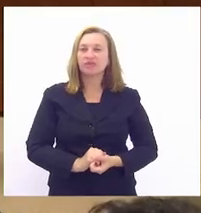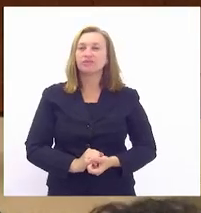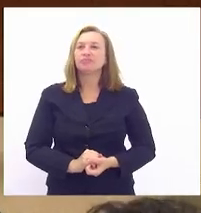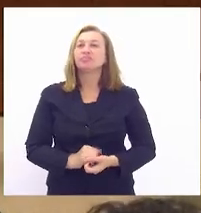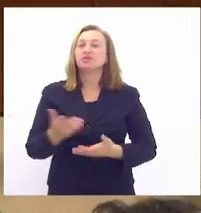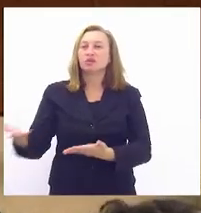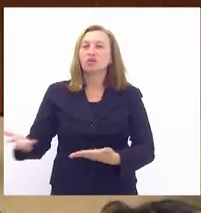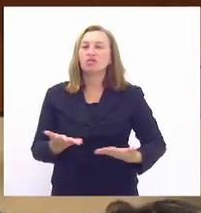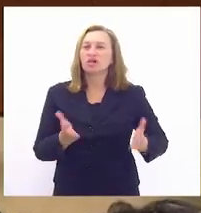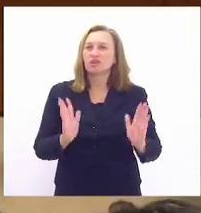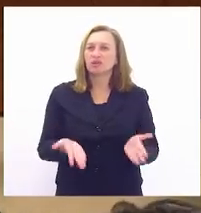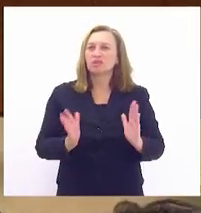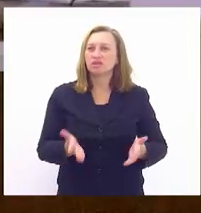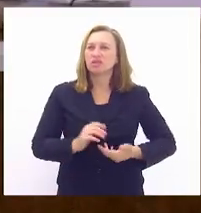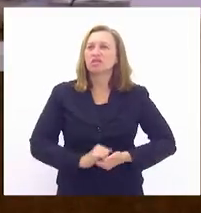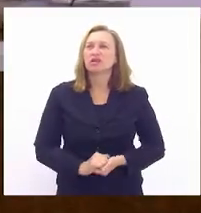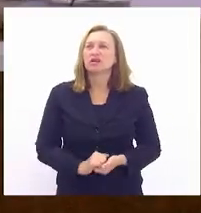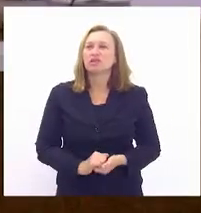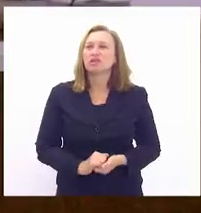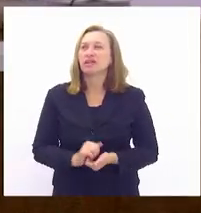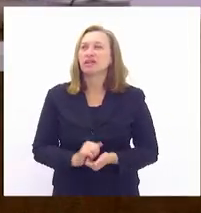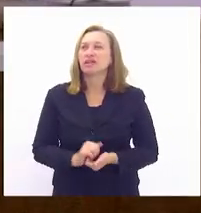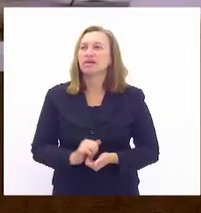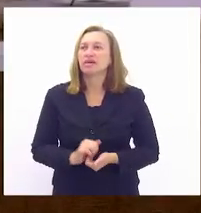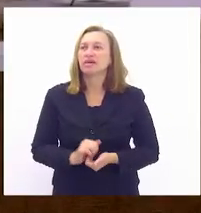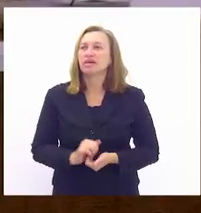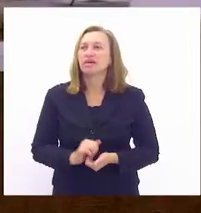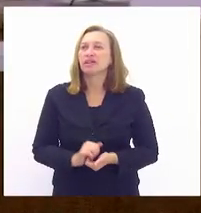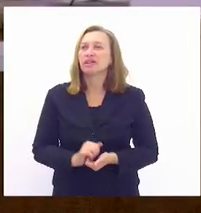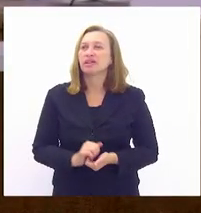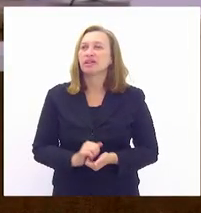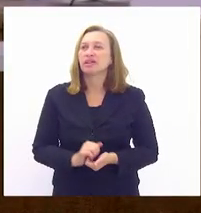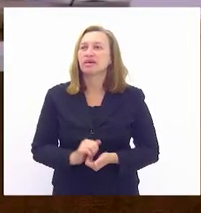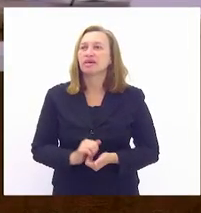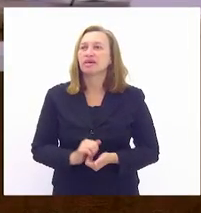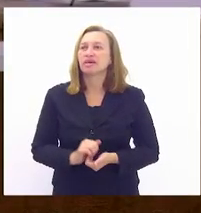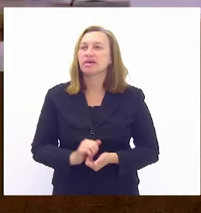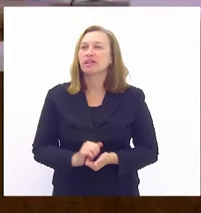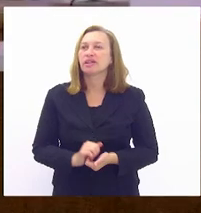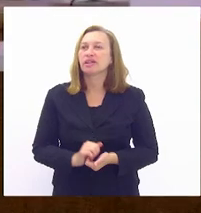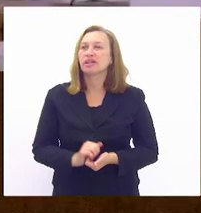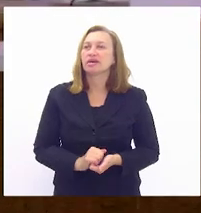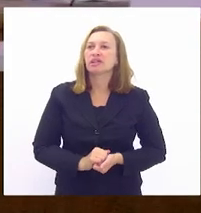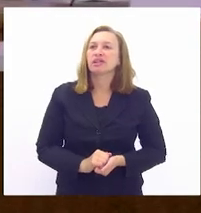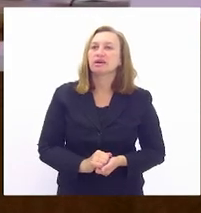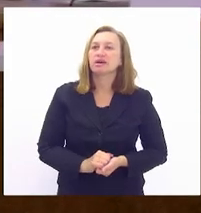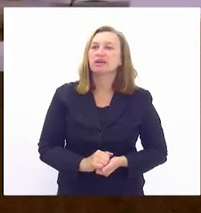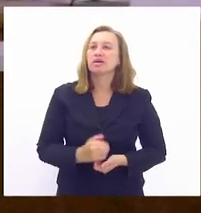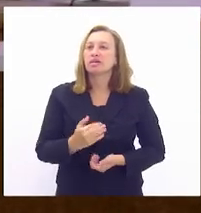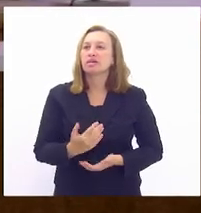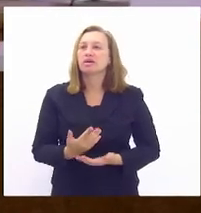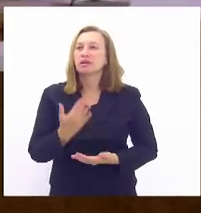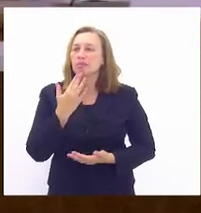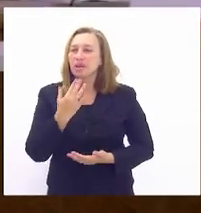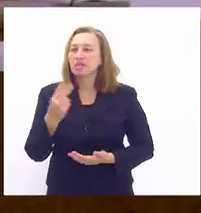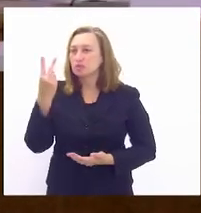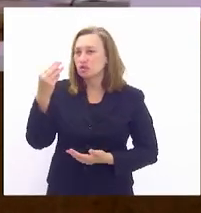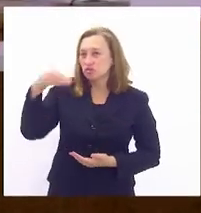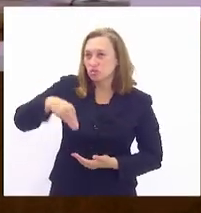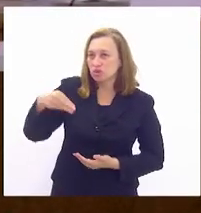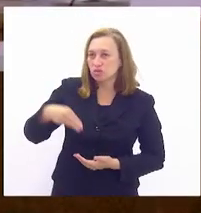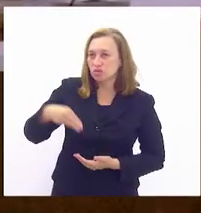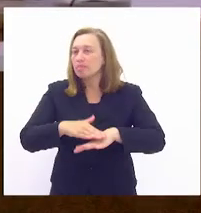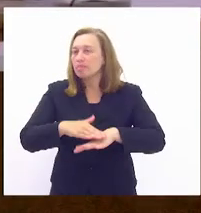Convido agora o Eric para poder fazer uso da palavra e peço que possa ser o mais breve possível para que nós possamos deliberar aqui